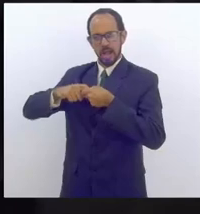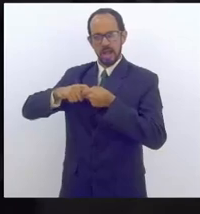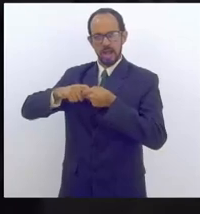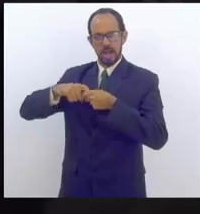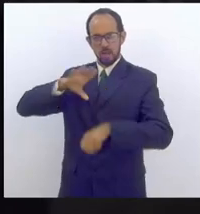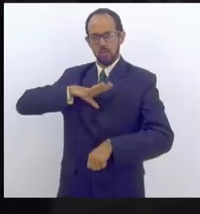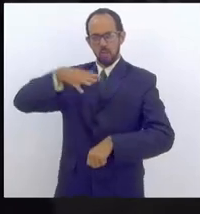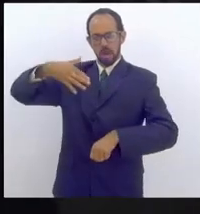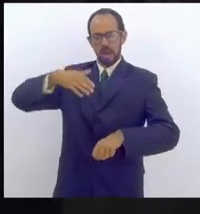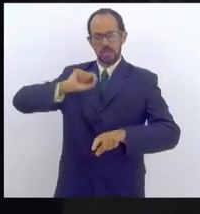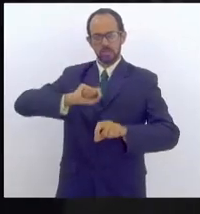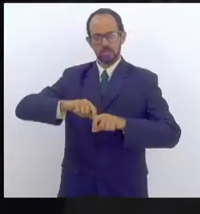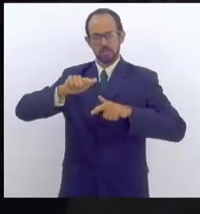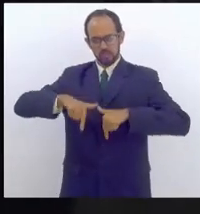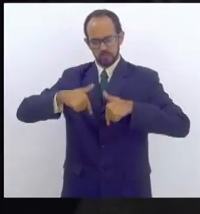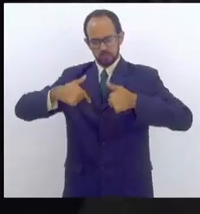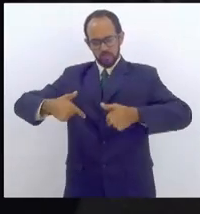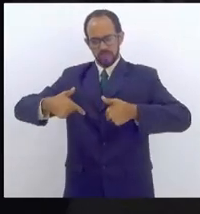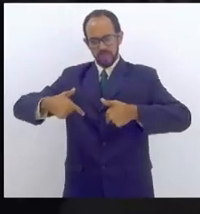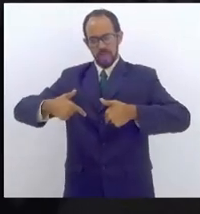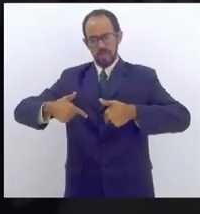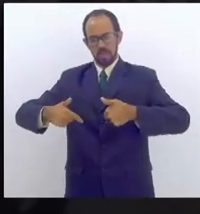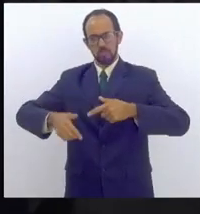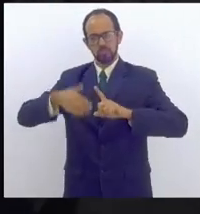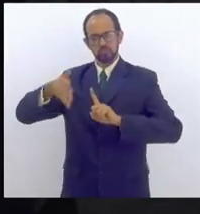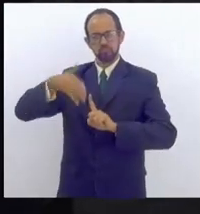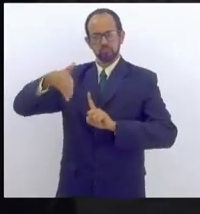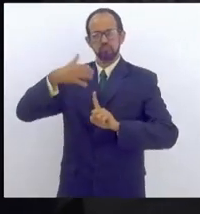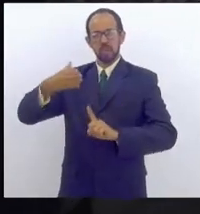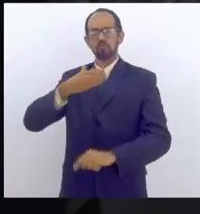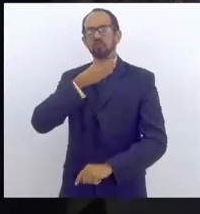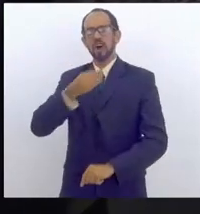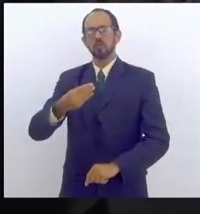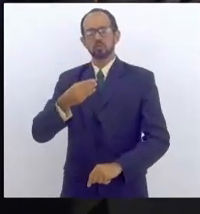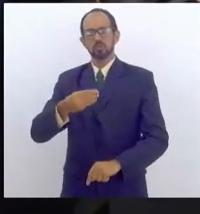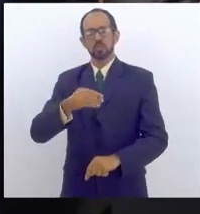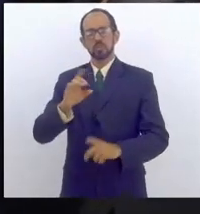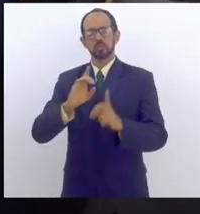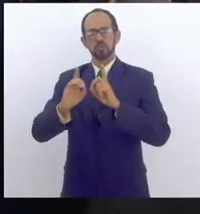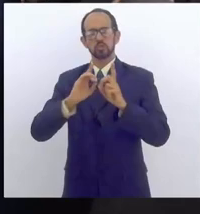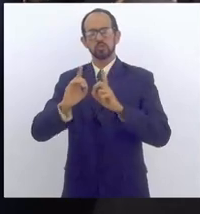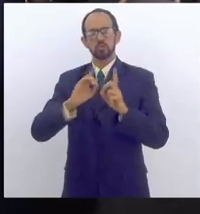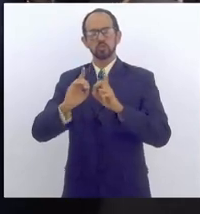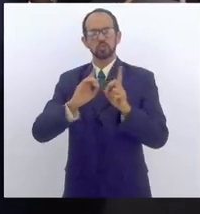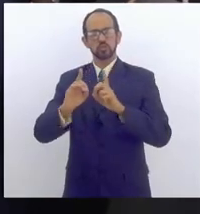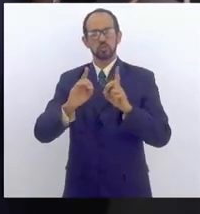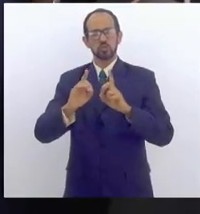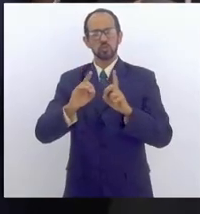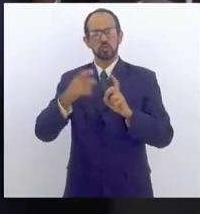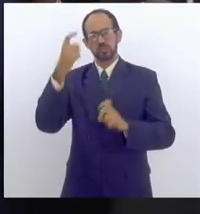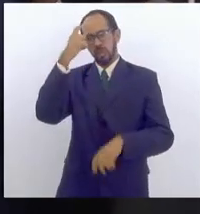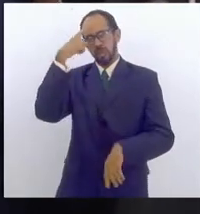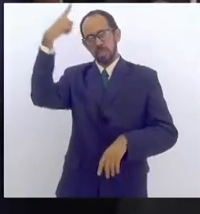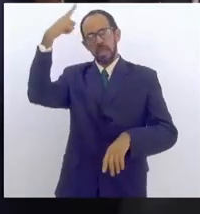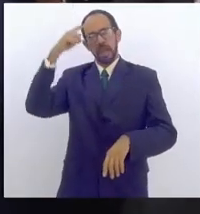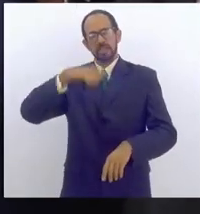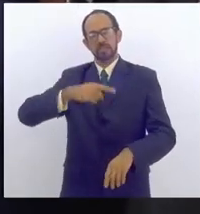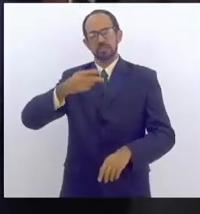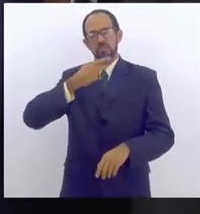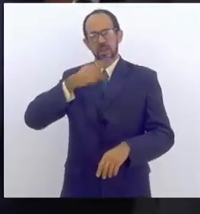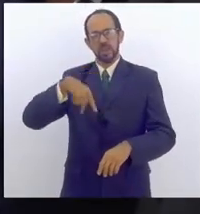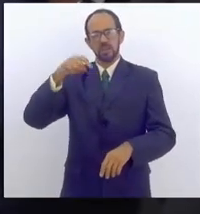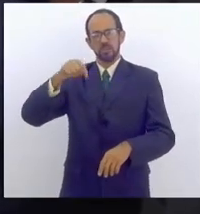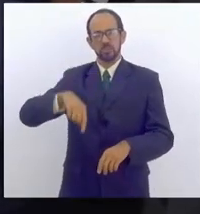enfrentaram a falácia dos discursos ideológicos, querendo trazer pauta ideológica